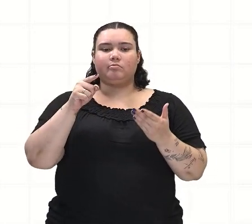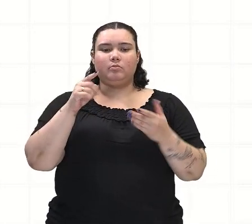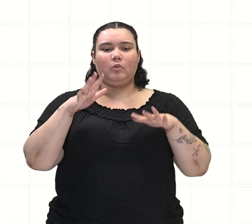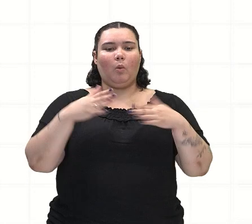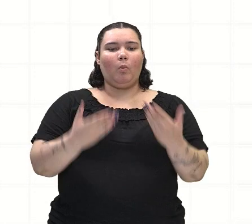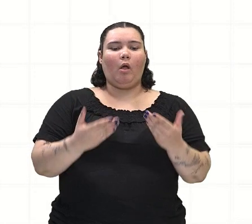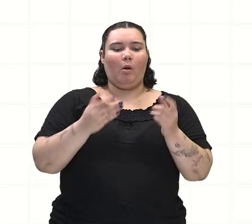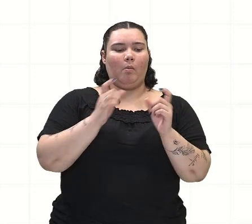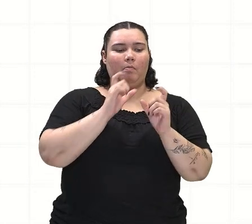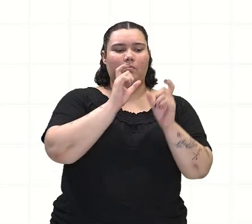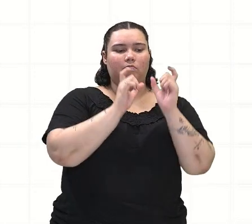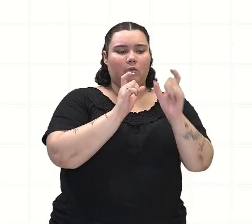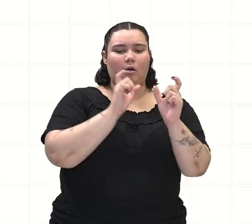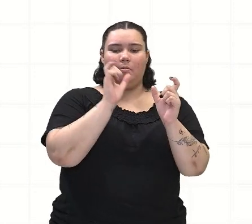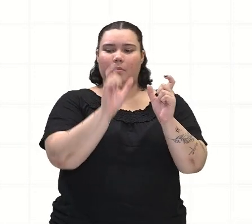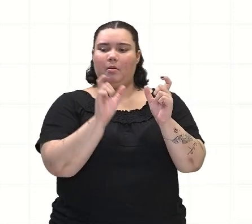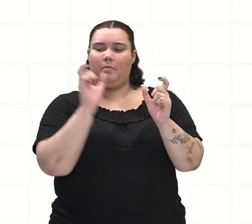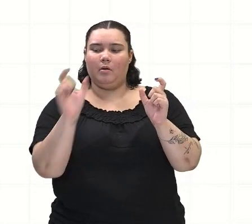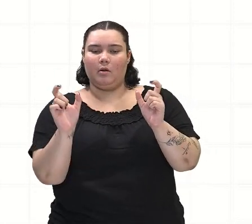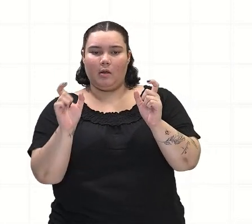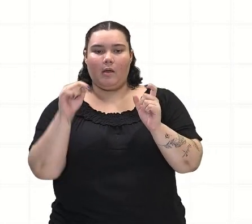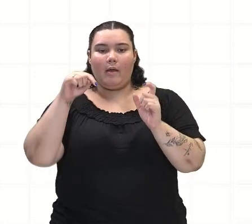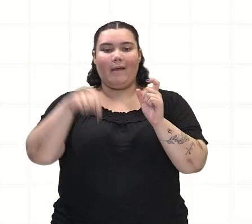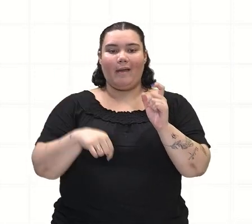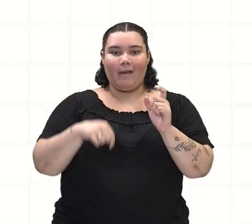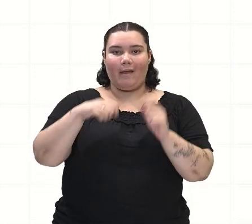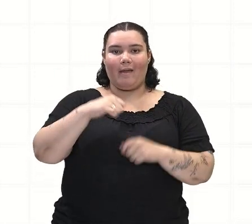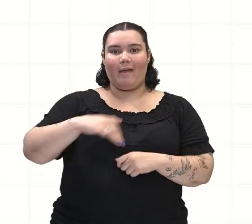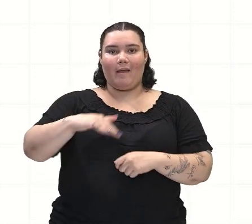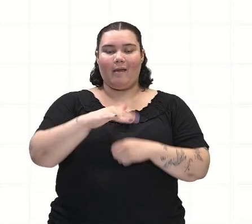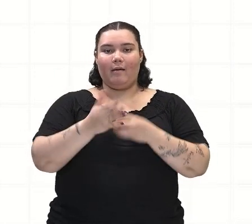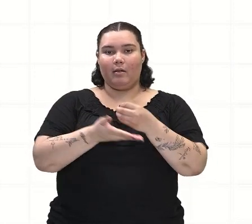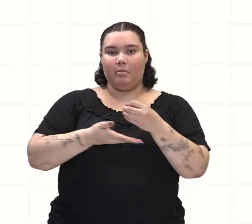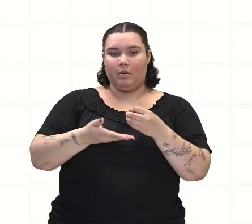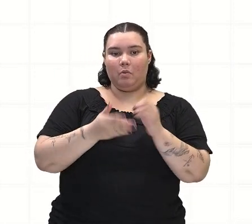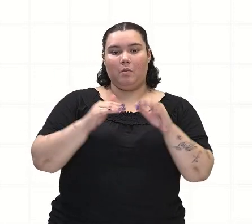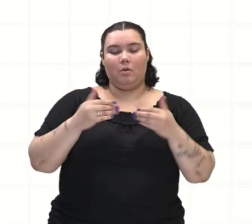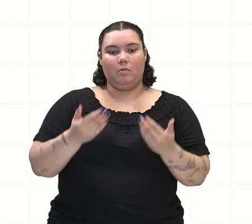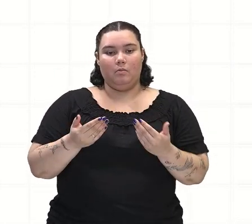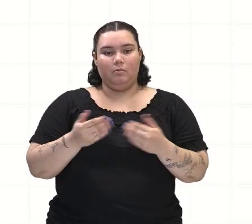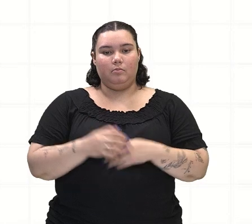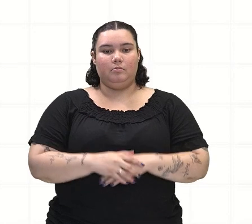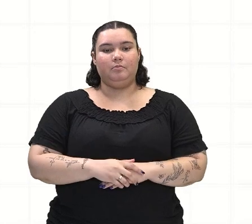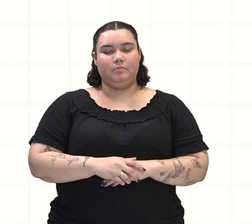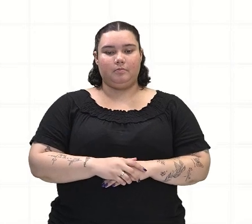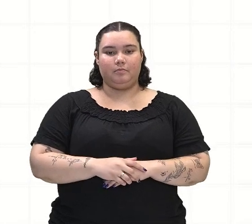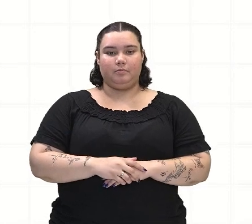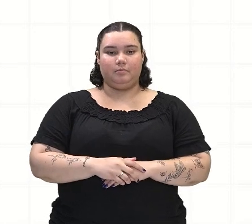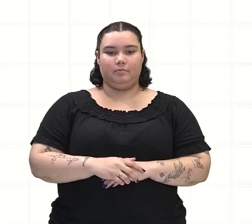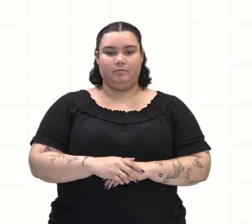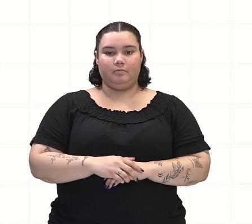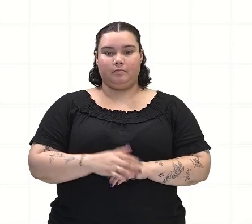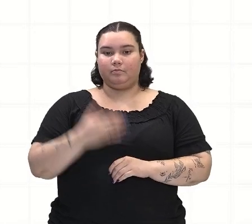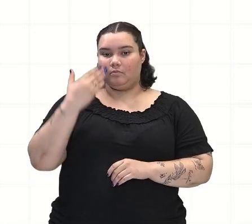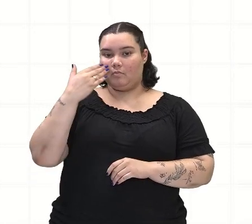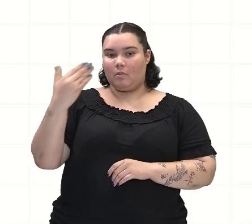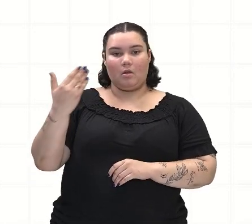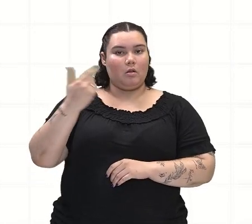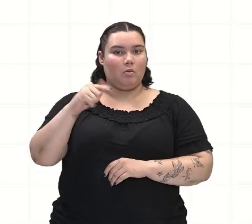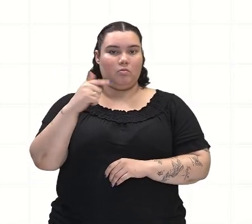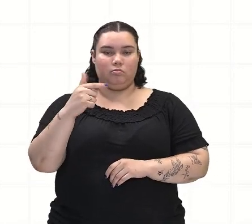qual desses três aqui significa a área da base. Então, veja bem, ele não